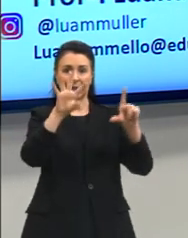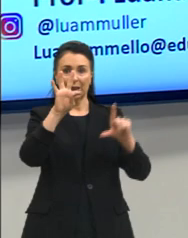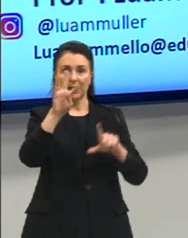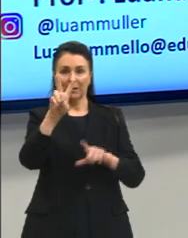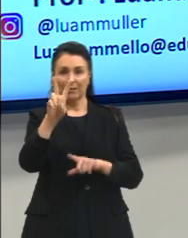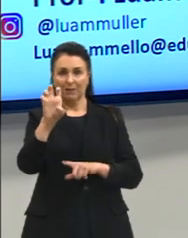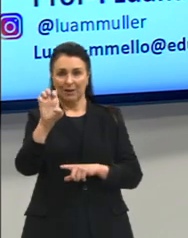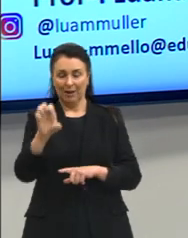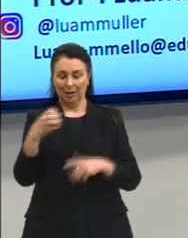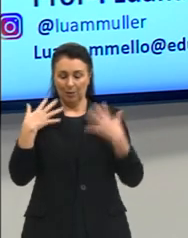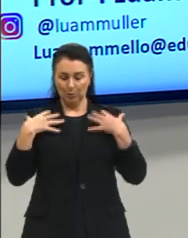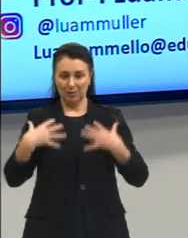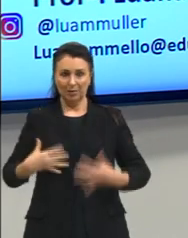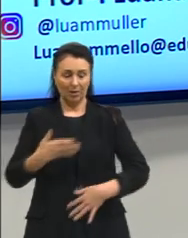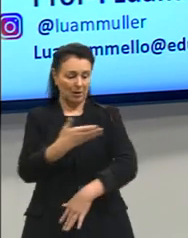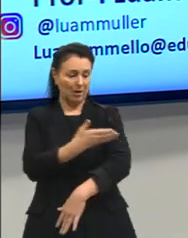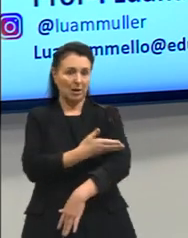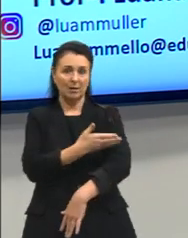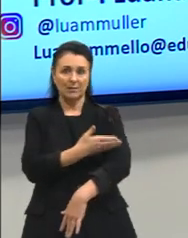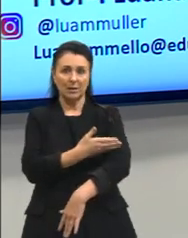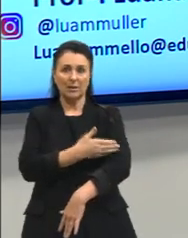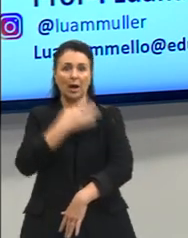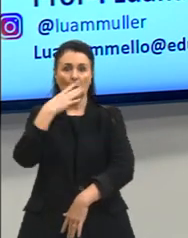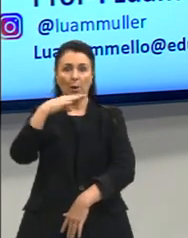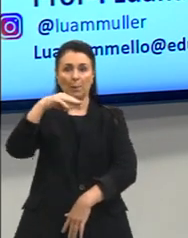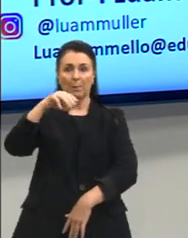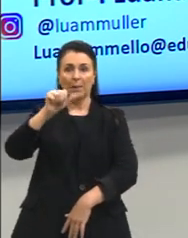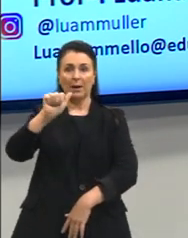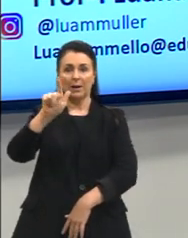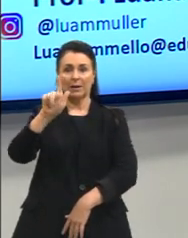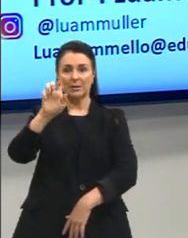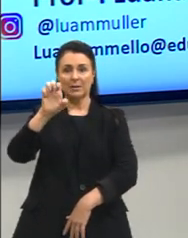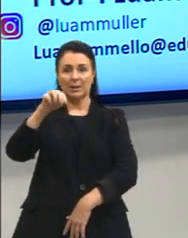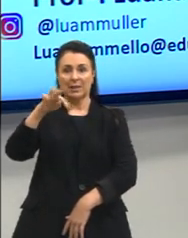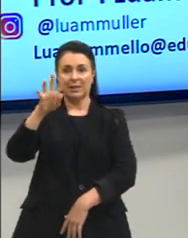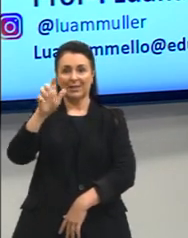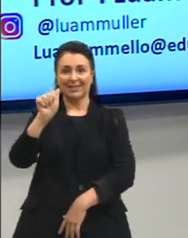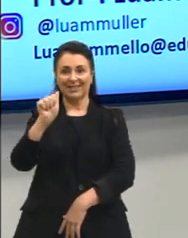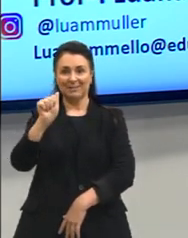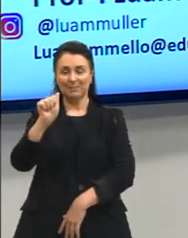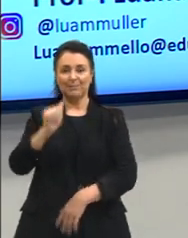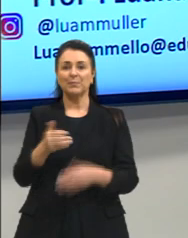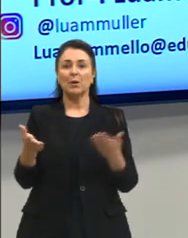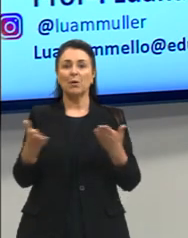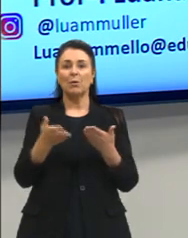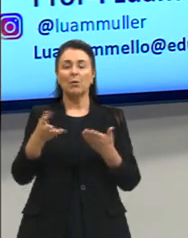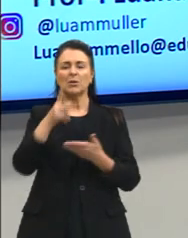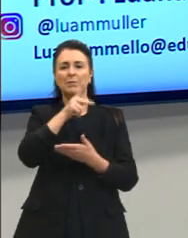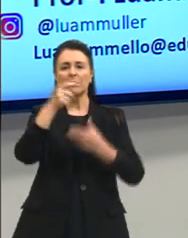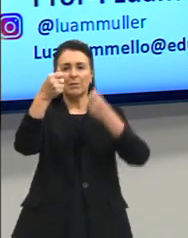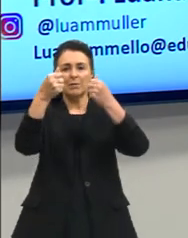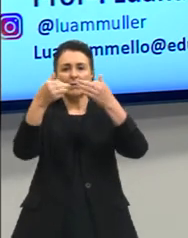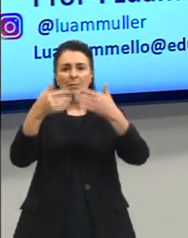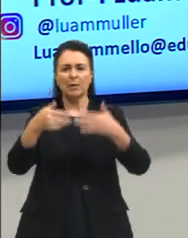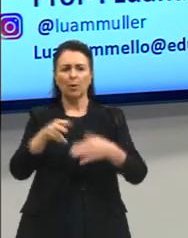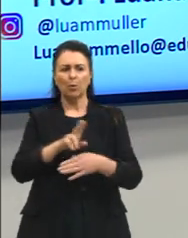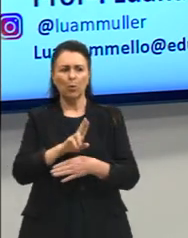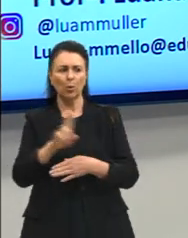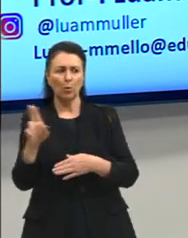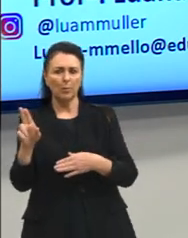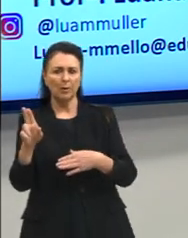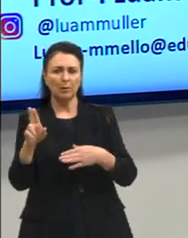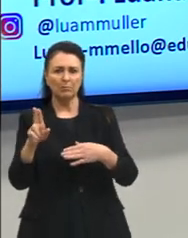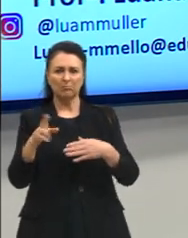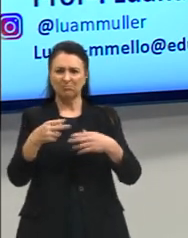do projeto é uma camiseta na cor Magenta Vamos hoje então falar um pouquinho sobre o nome das coisas